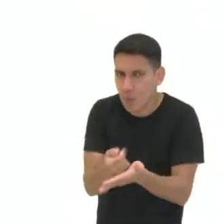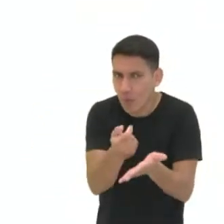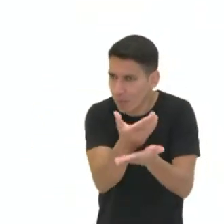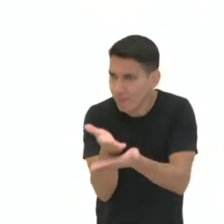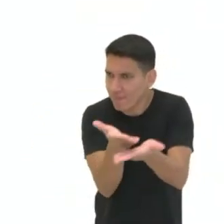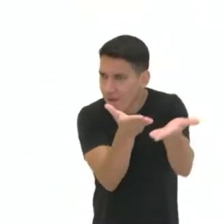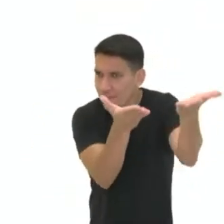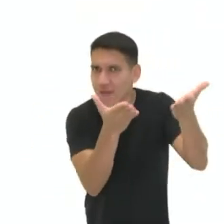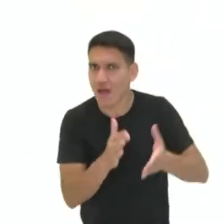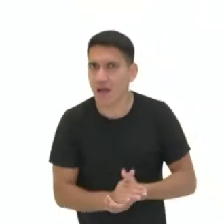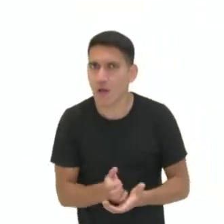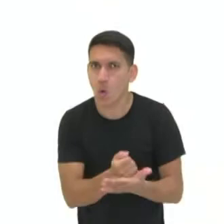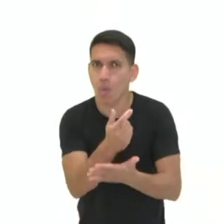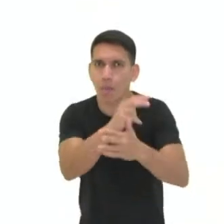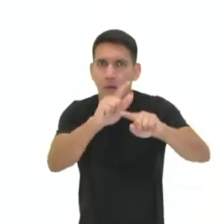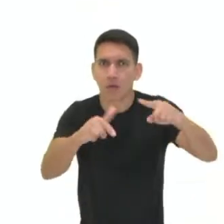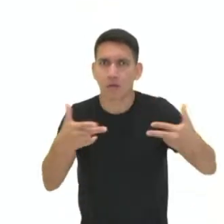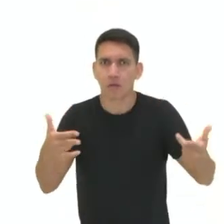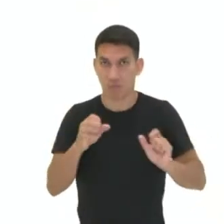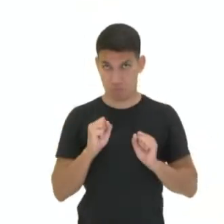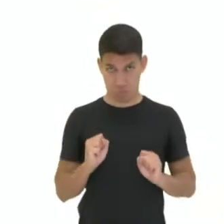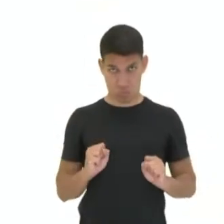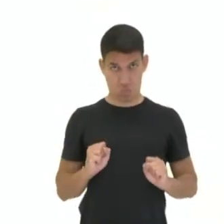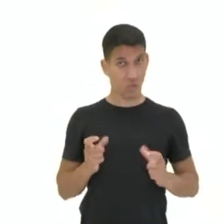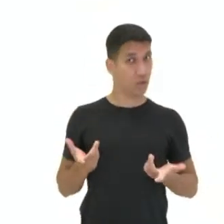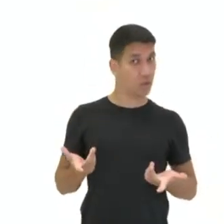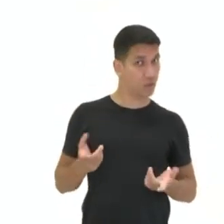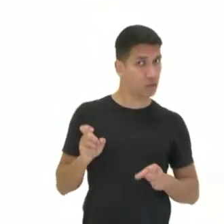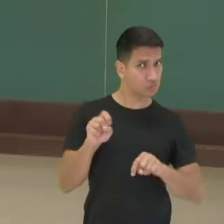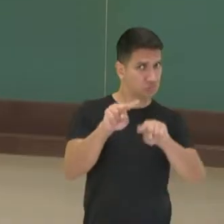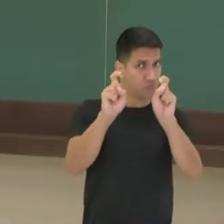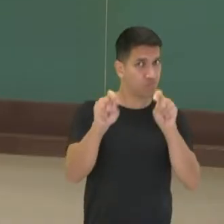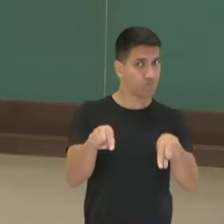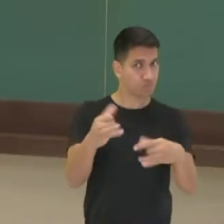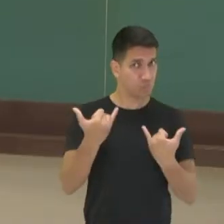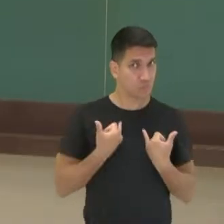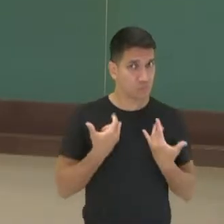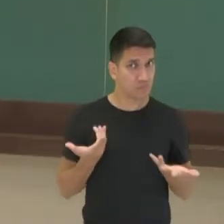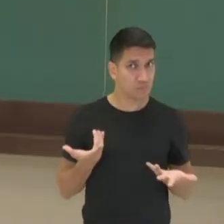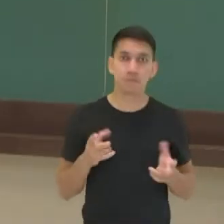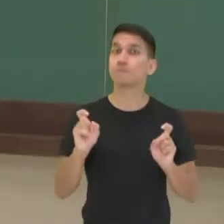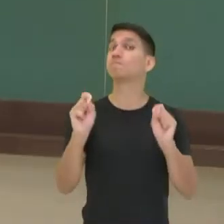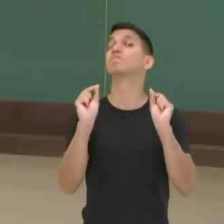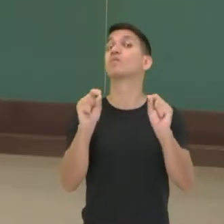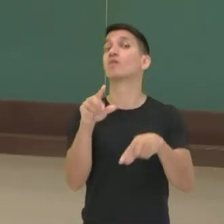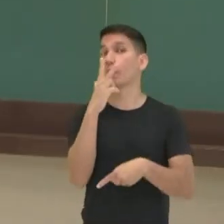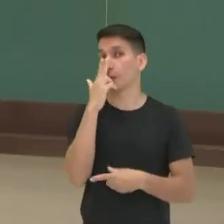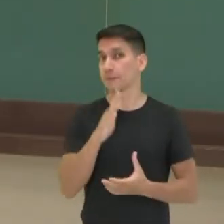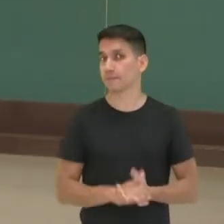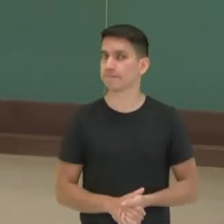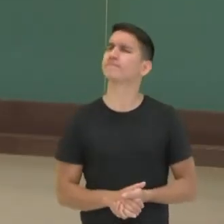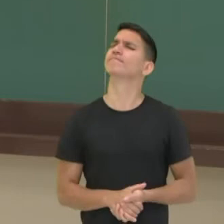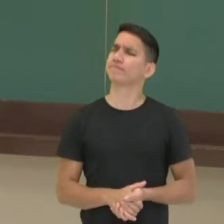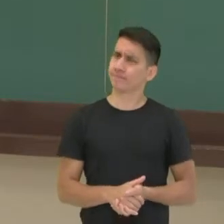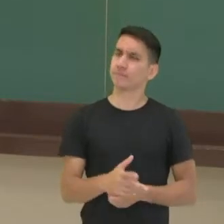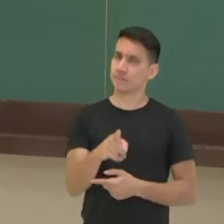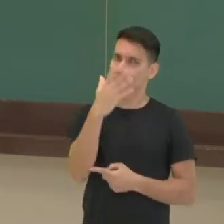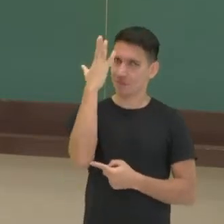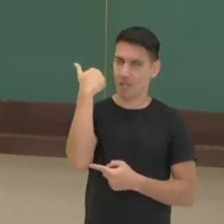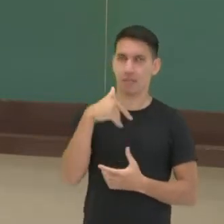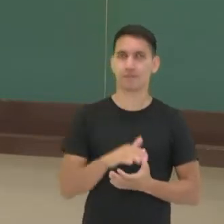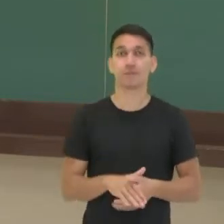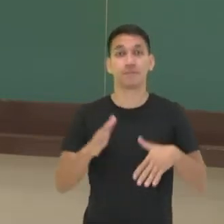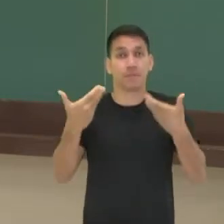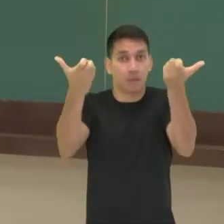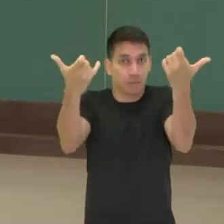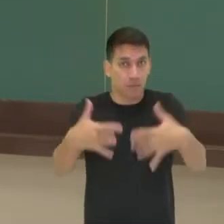de produtos? Você sabe me informar? E aí? Claro que sabe, né? Vamos